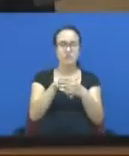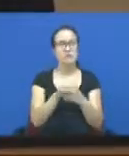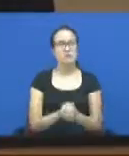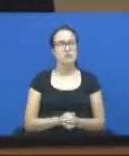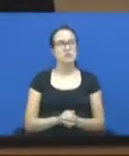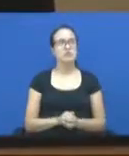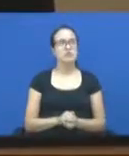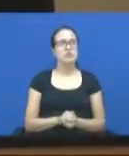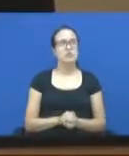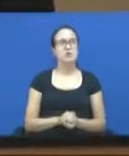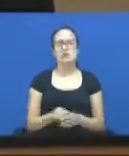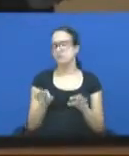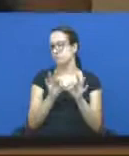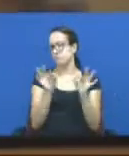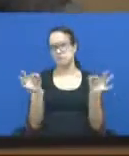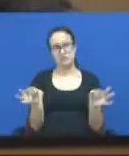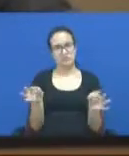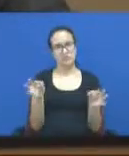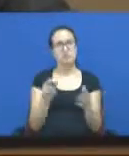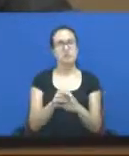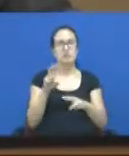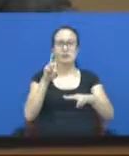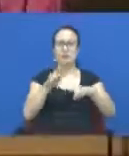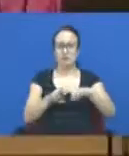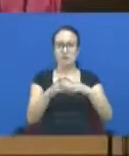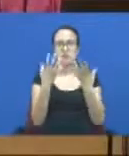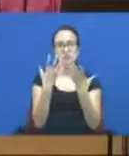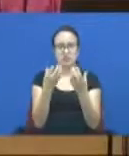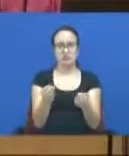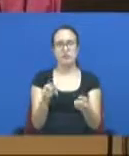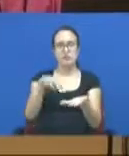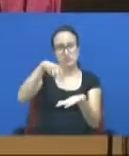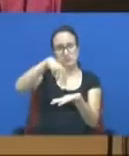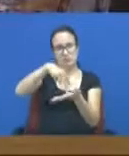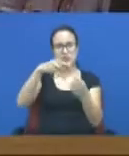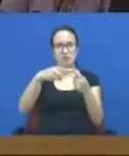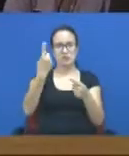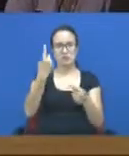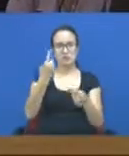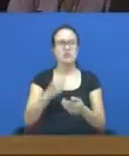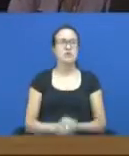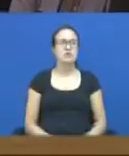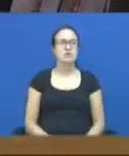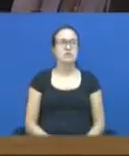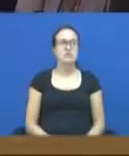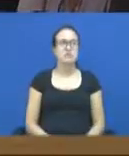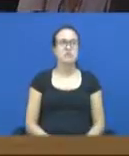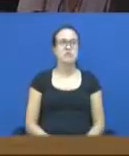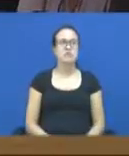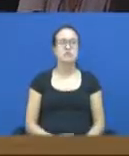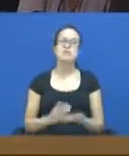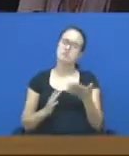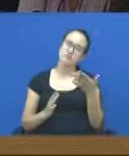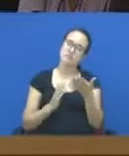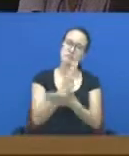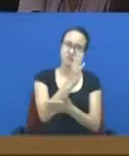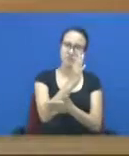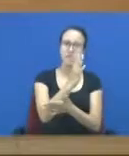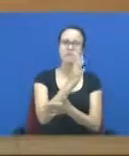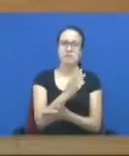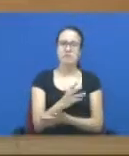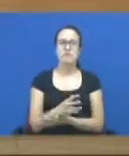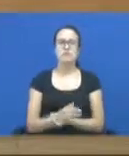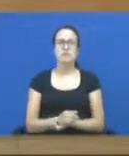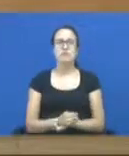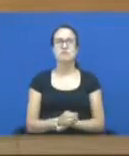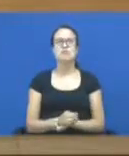é simbólica. Os sentados aprovam, os de pé rejeitam. Está, portanto, aprovada